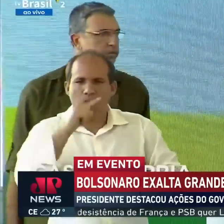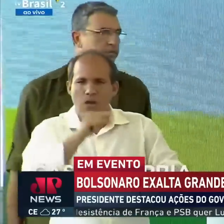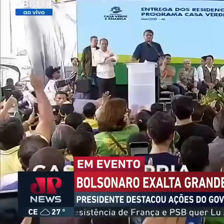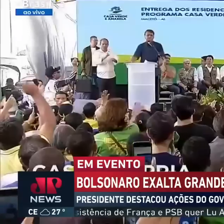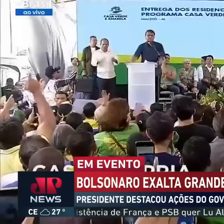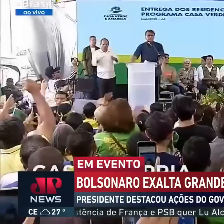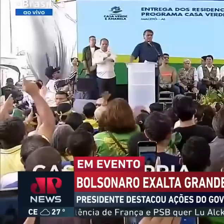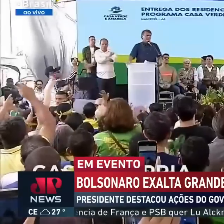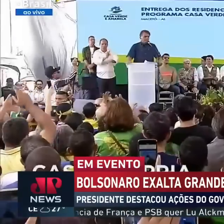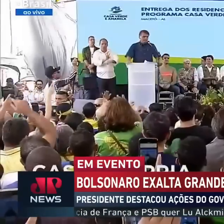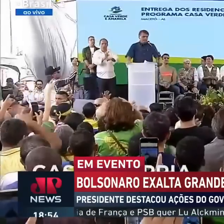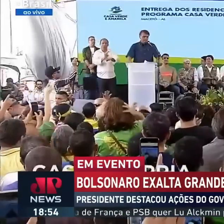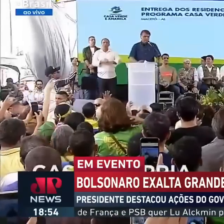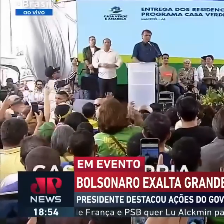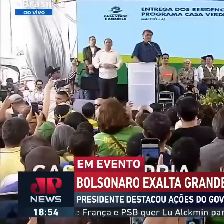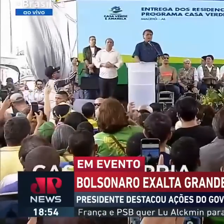Francisco